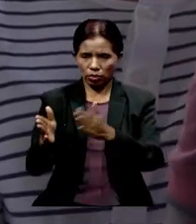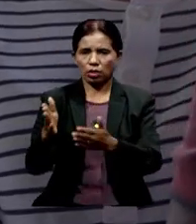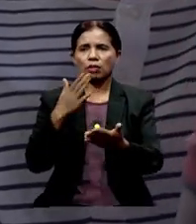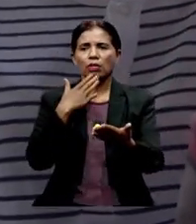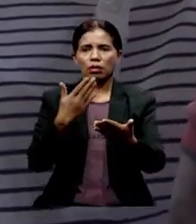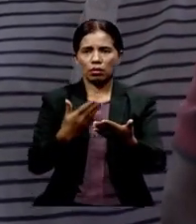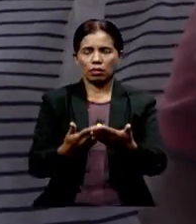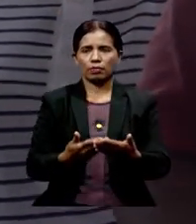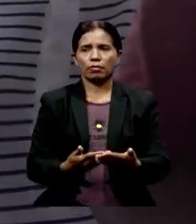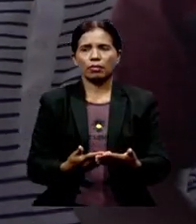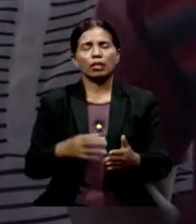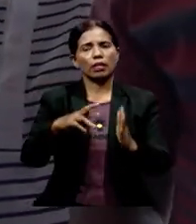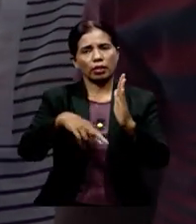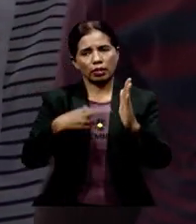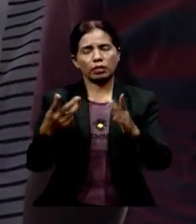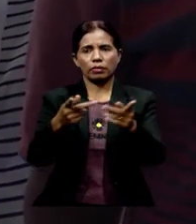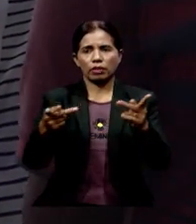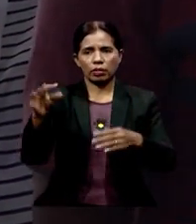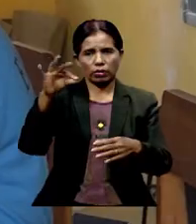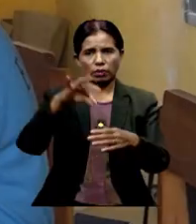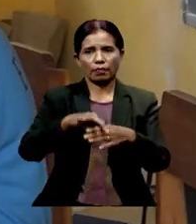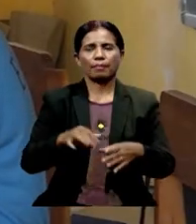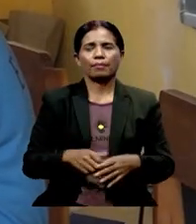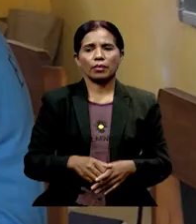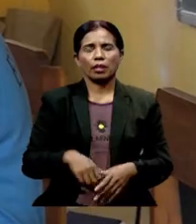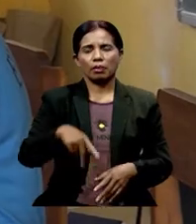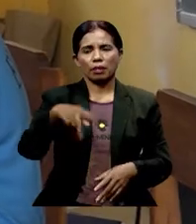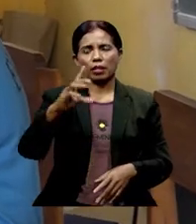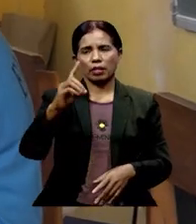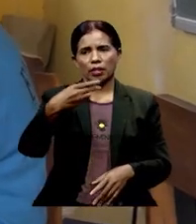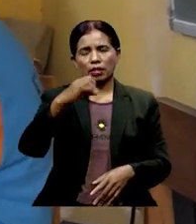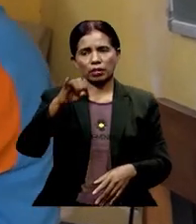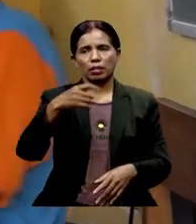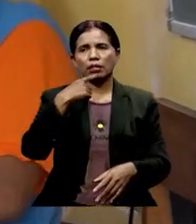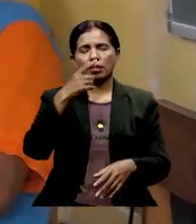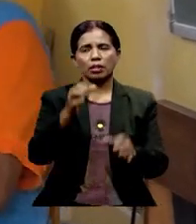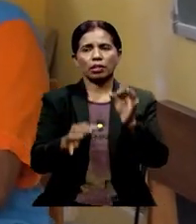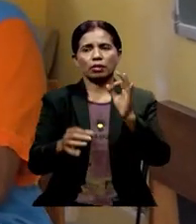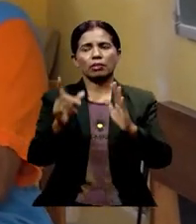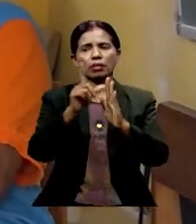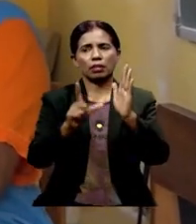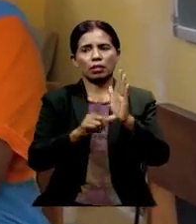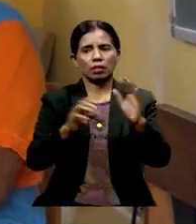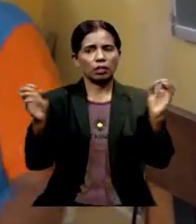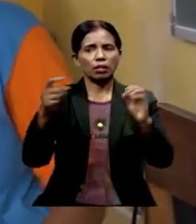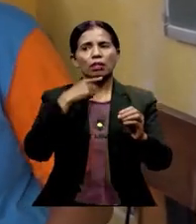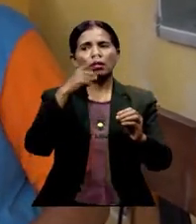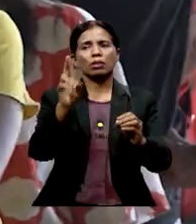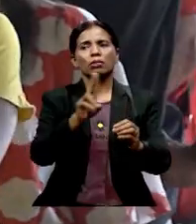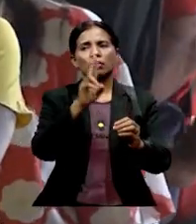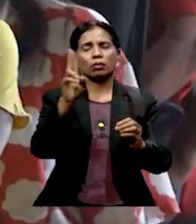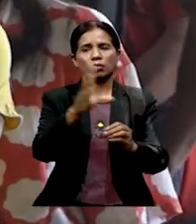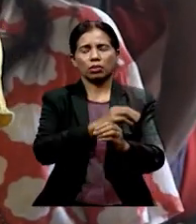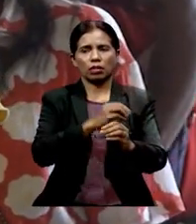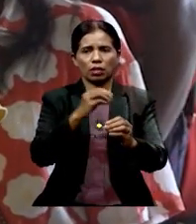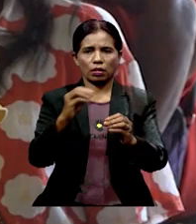nggak mekanisme sih nih, baik ya sentro votasau nih. Além de ne PDH Zota Mosha Teten, mas que a lei la cita quando ba usa tinta na